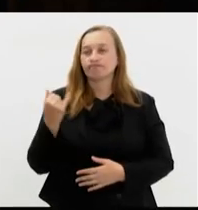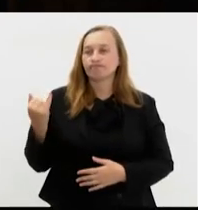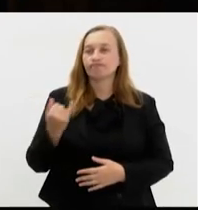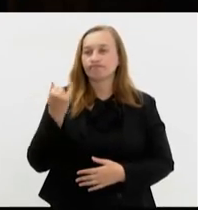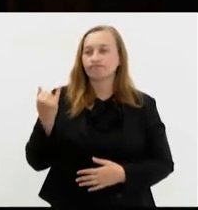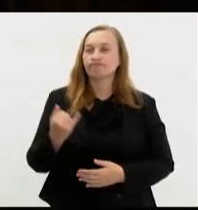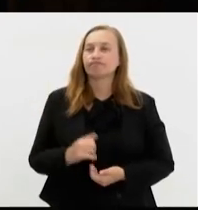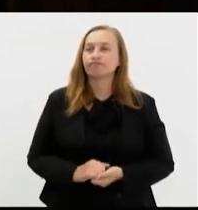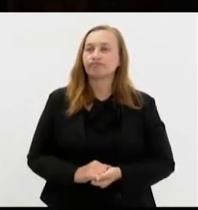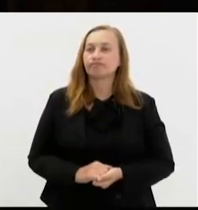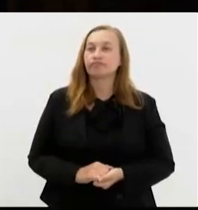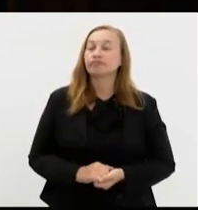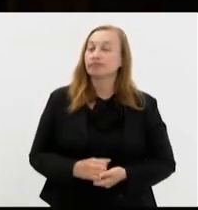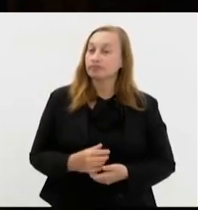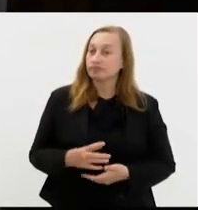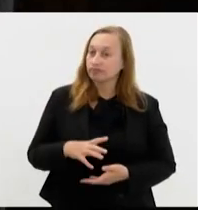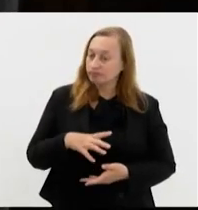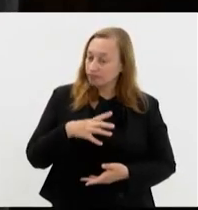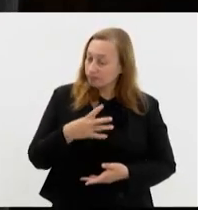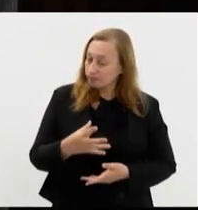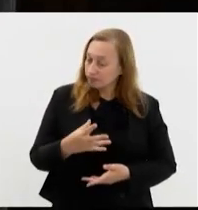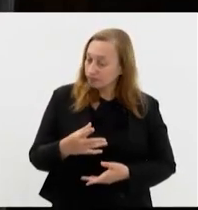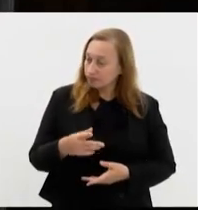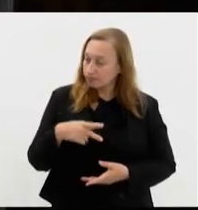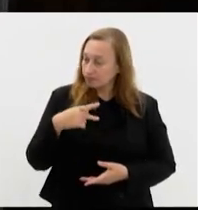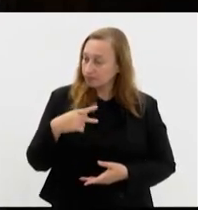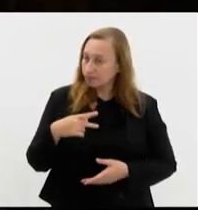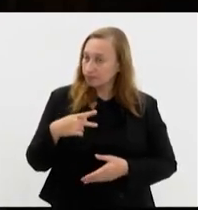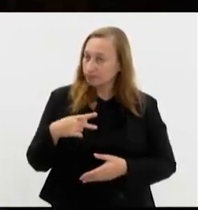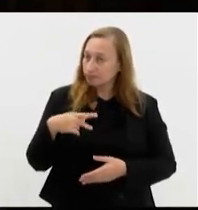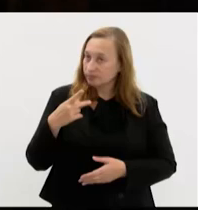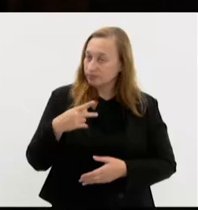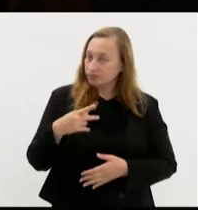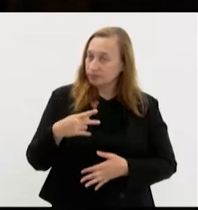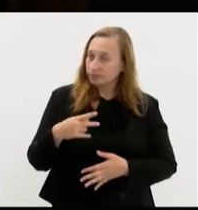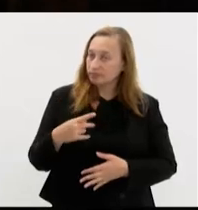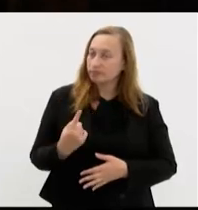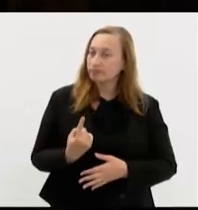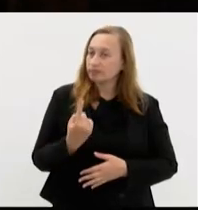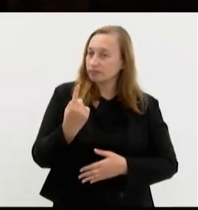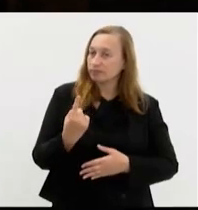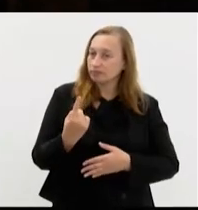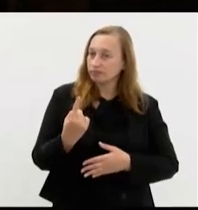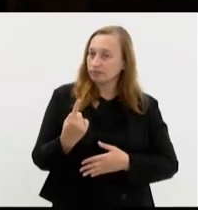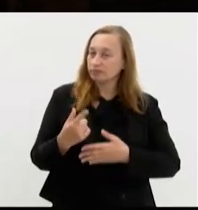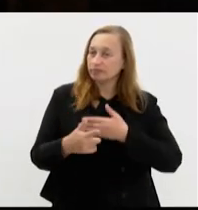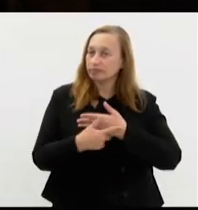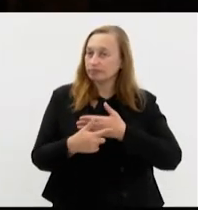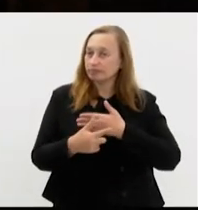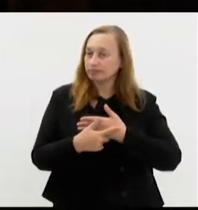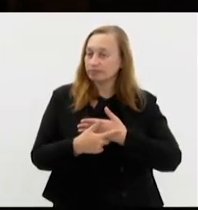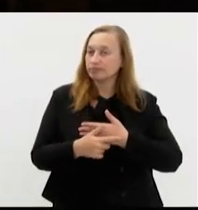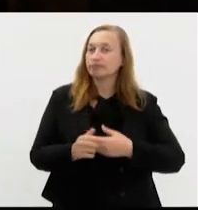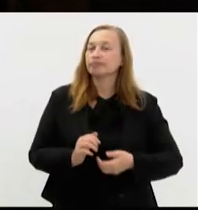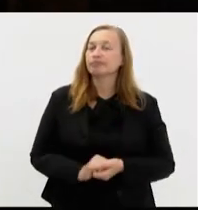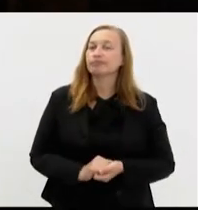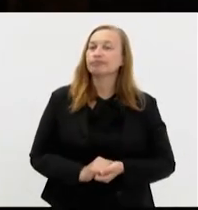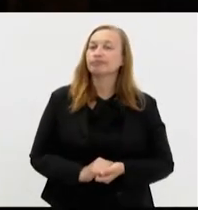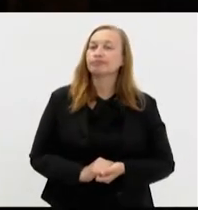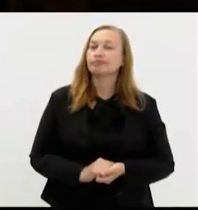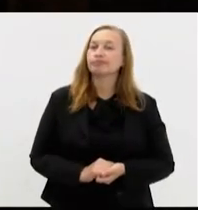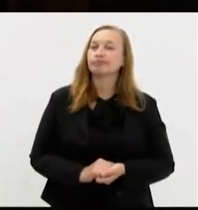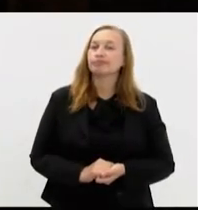vou ousar em acrescentar um quarto papel na lista do ministro Floriano que é o papel